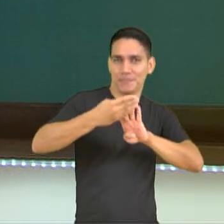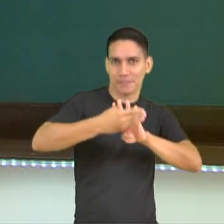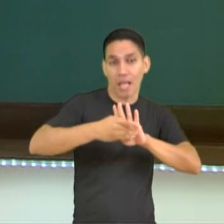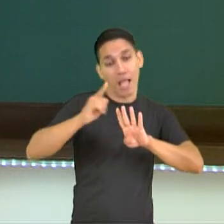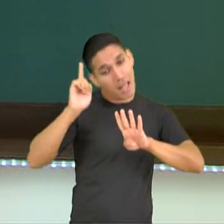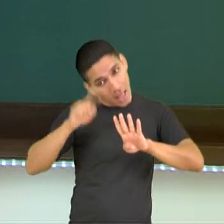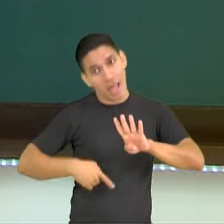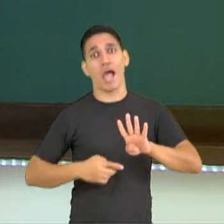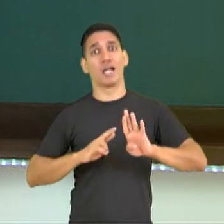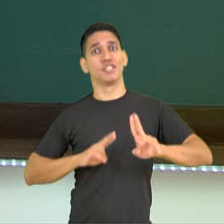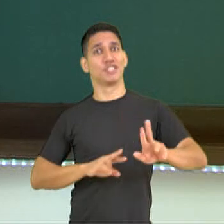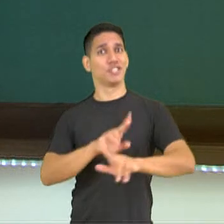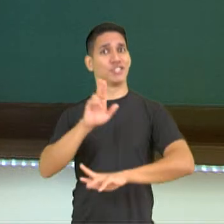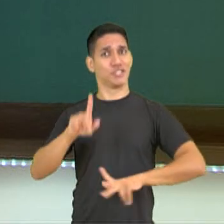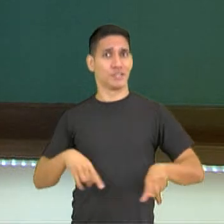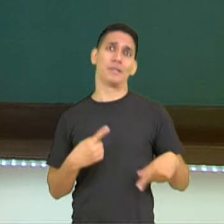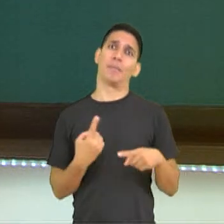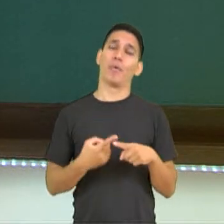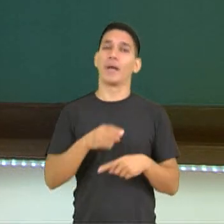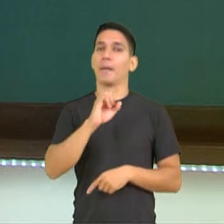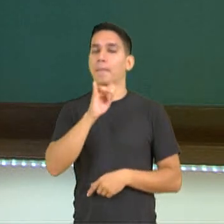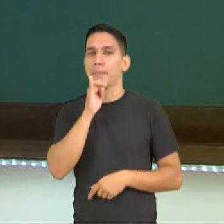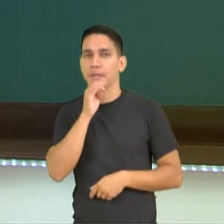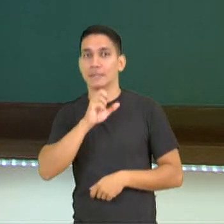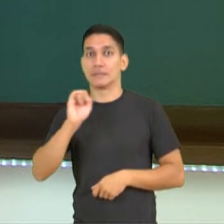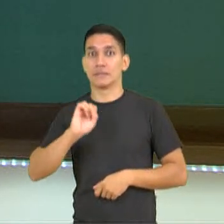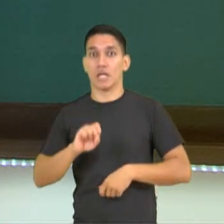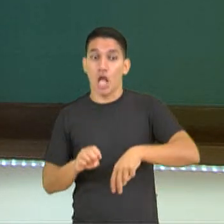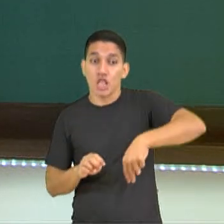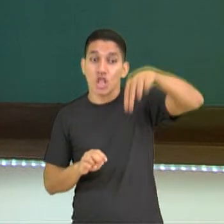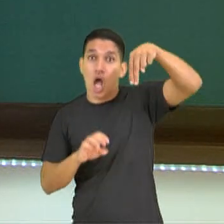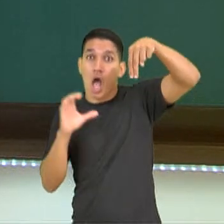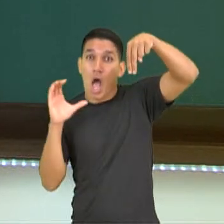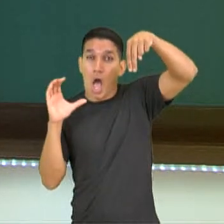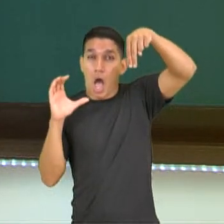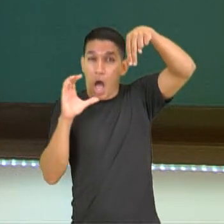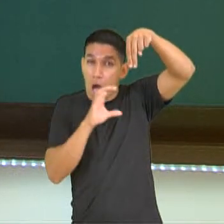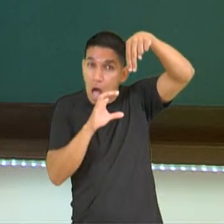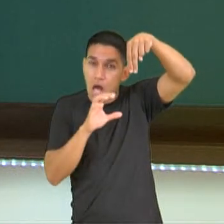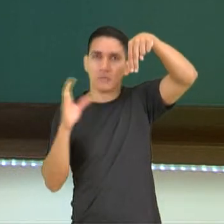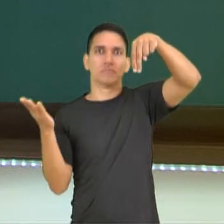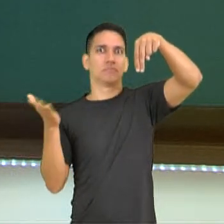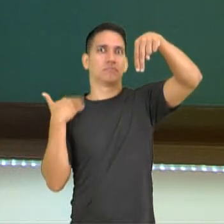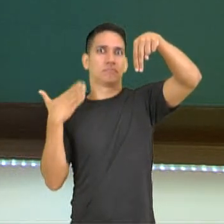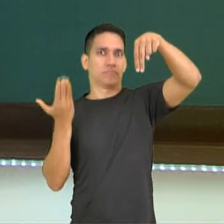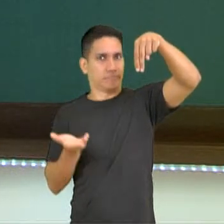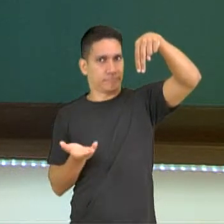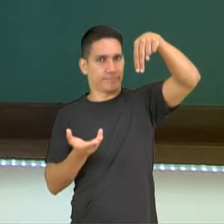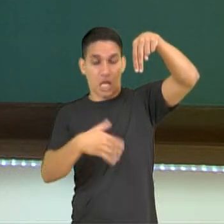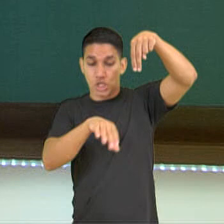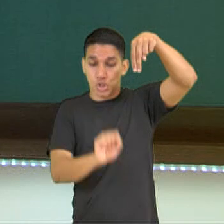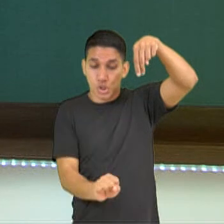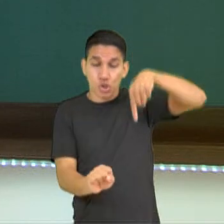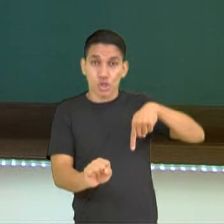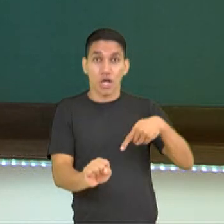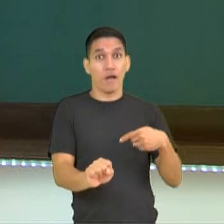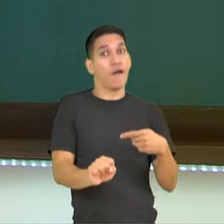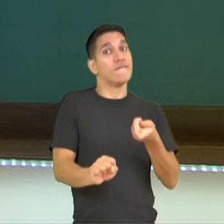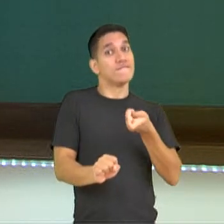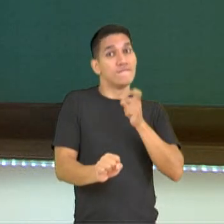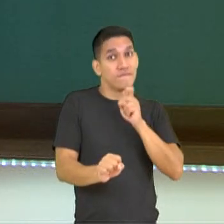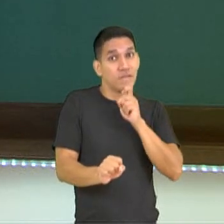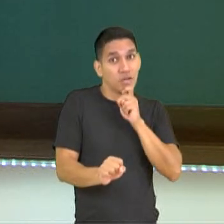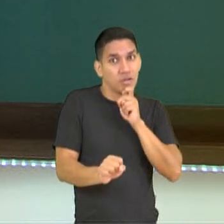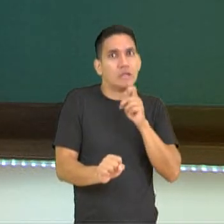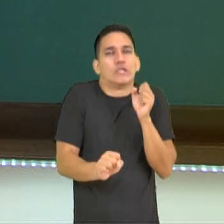ser diferentes. Porque se a porção norte está mais aquecida, lá é verão. Se a porção sul está menos aquecida,